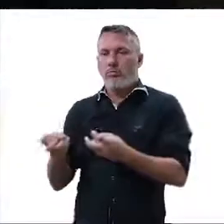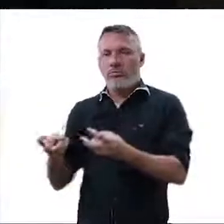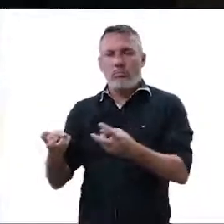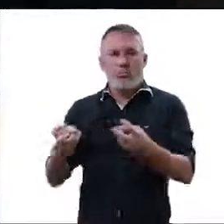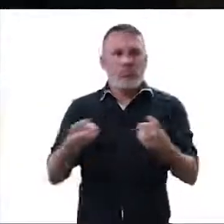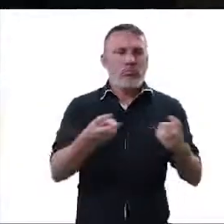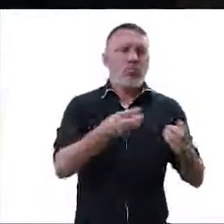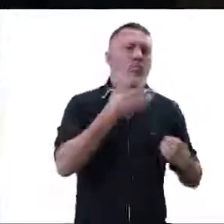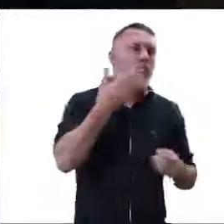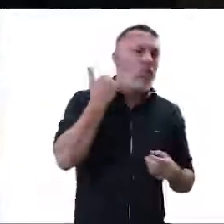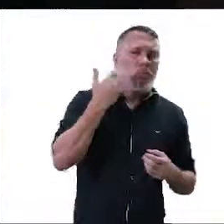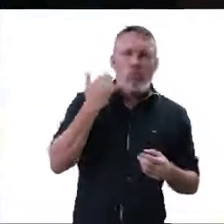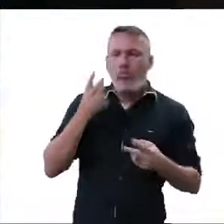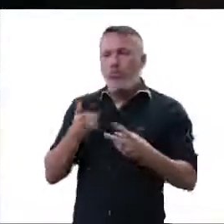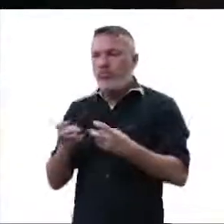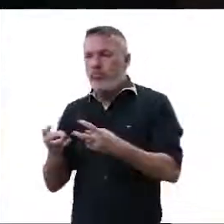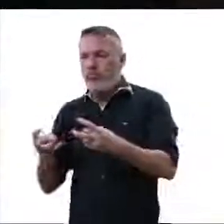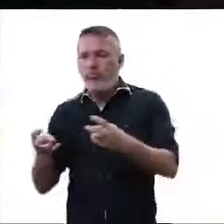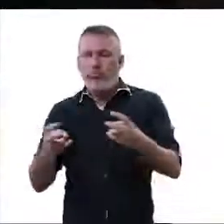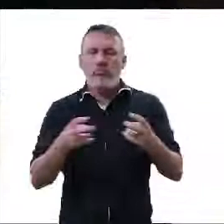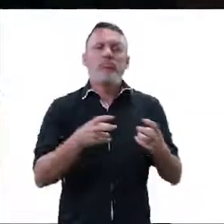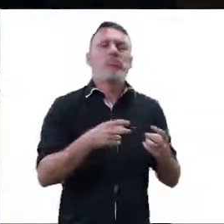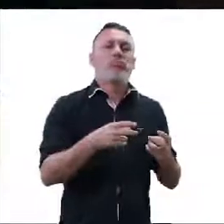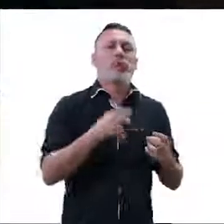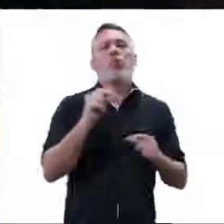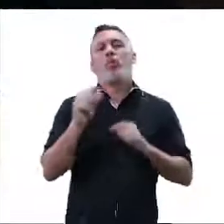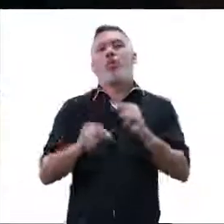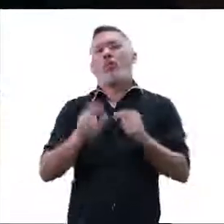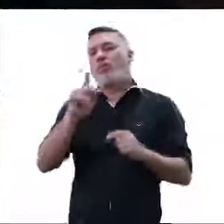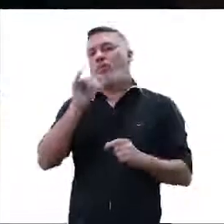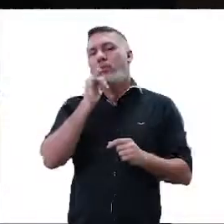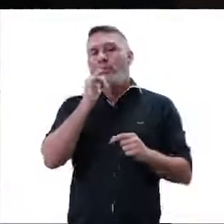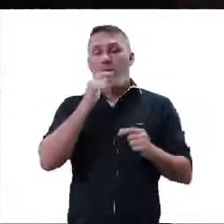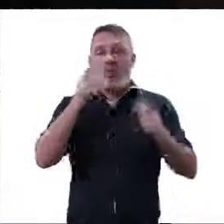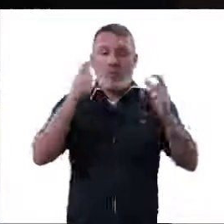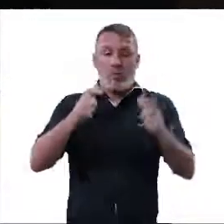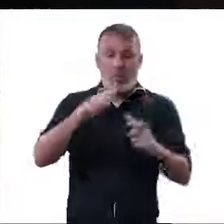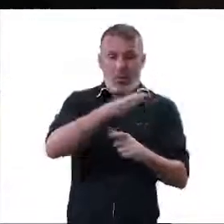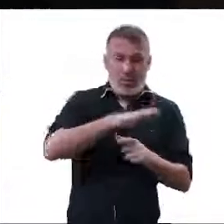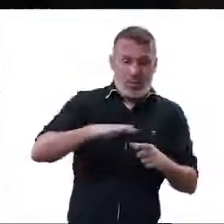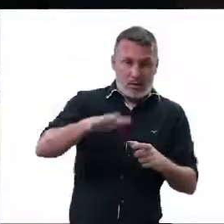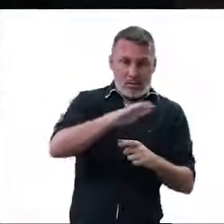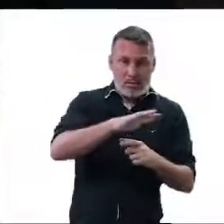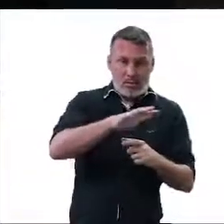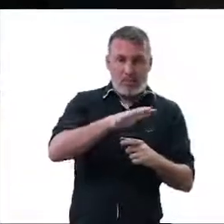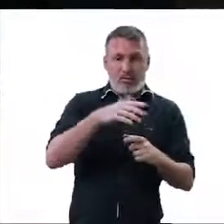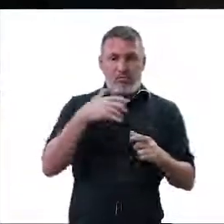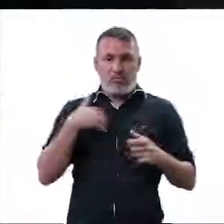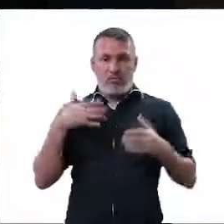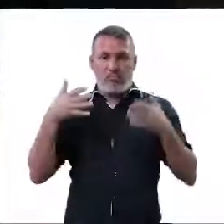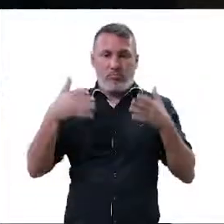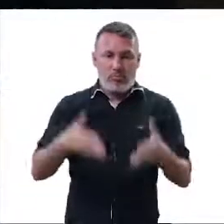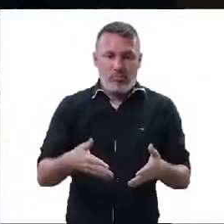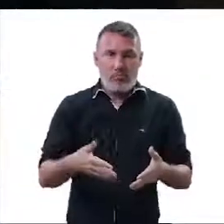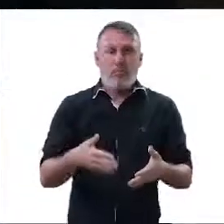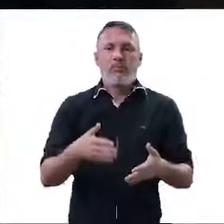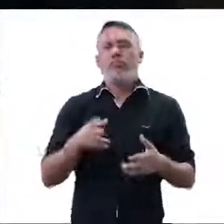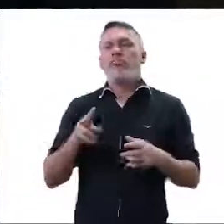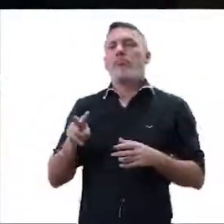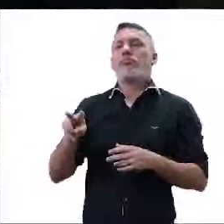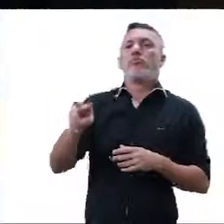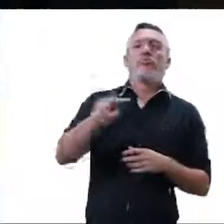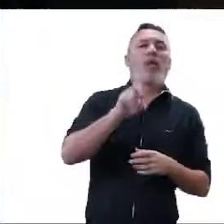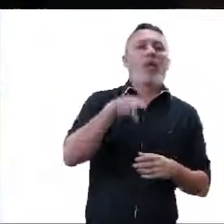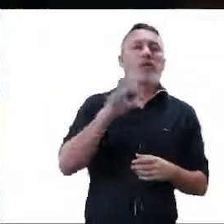sua roupa, a sua subjetividade e incorporasse tão somente a perspectiva do cientista, ou